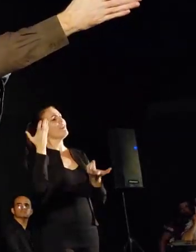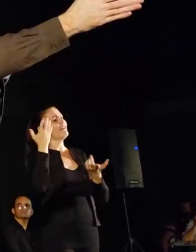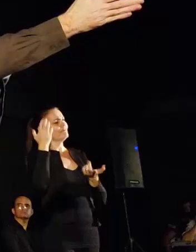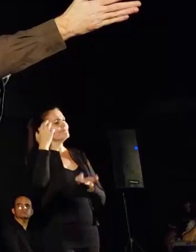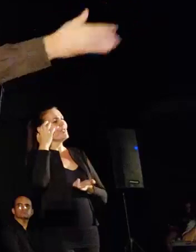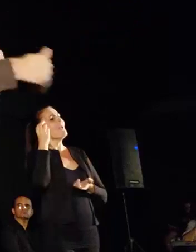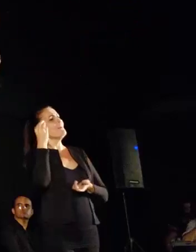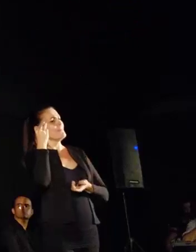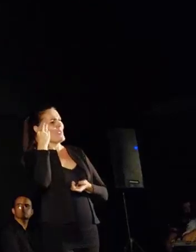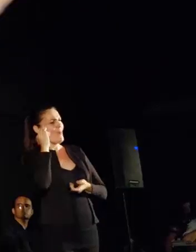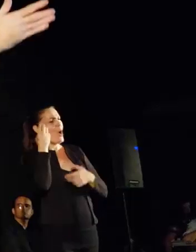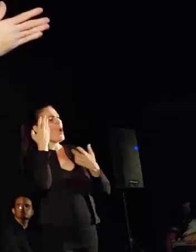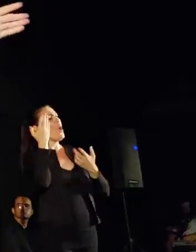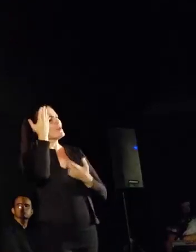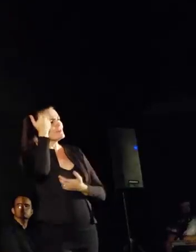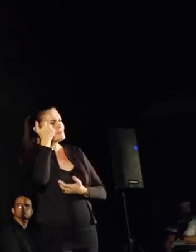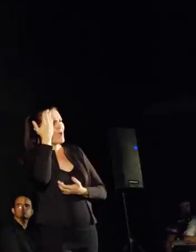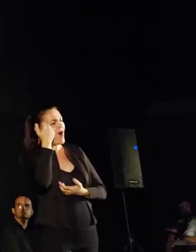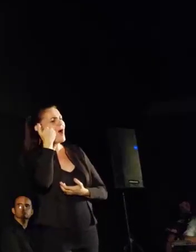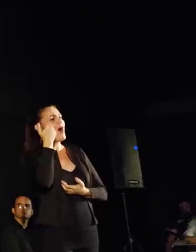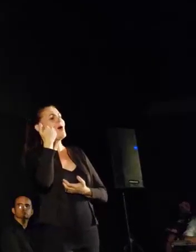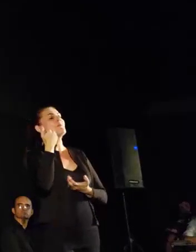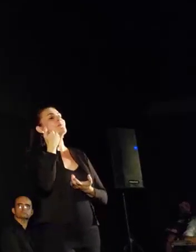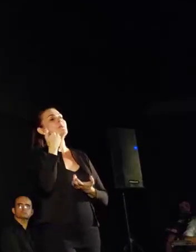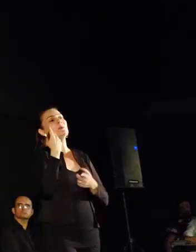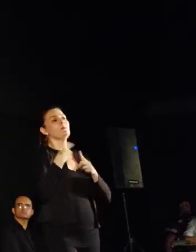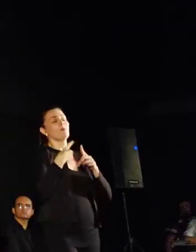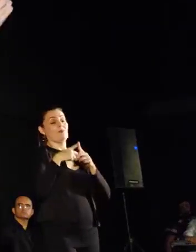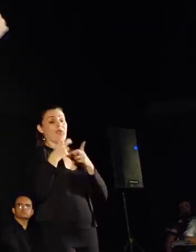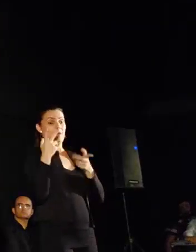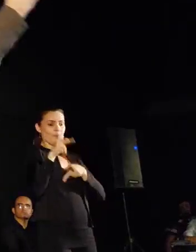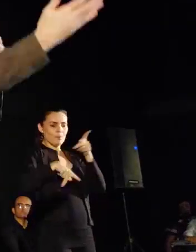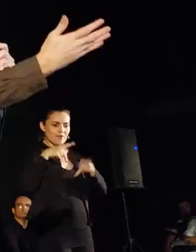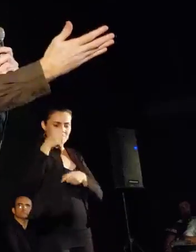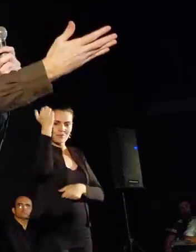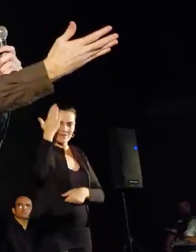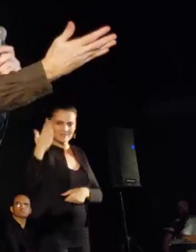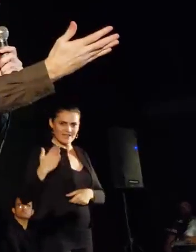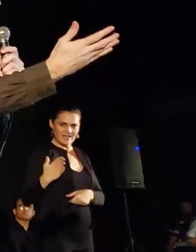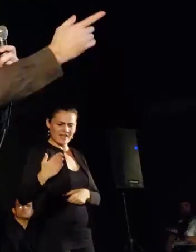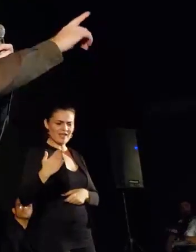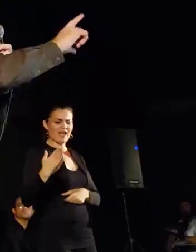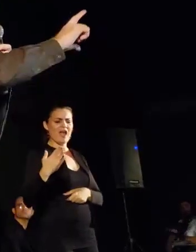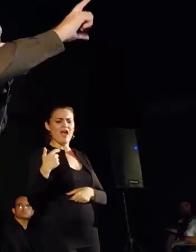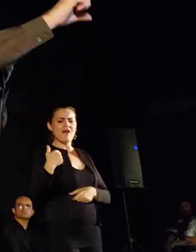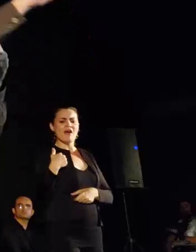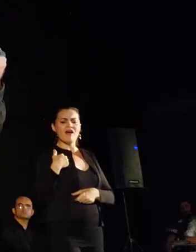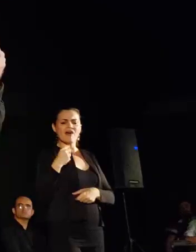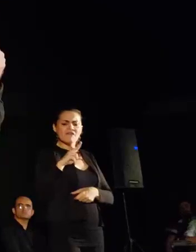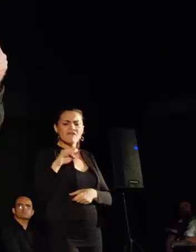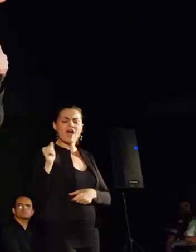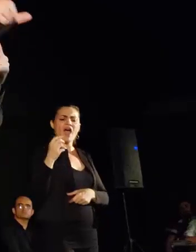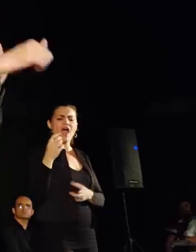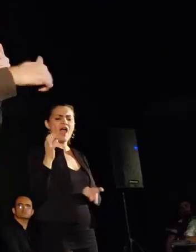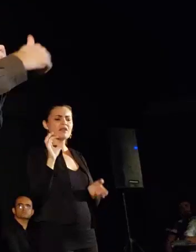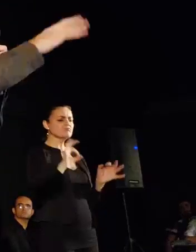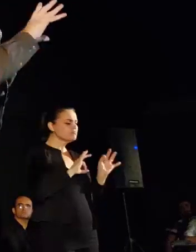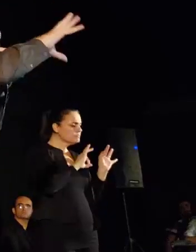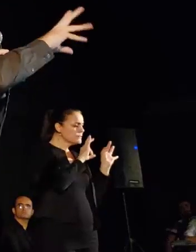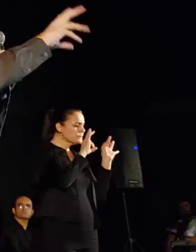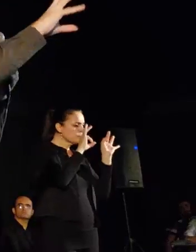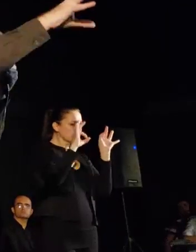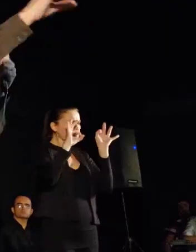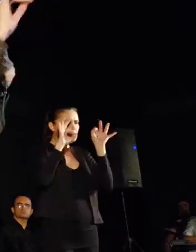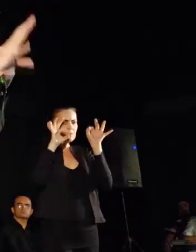terão. A imaginar que a população brasileira vai ficar olhando isso assim, como se fosse um trem passando à sua frente, é